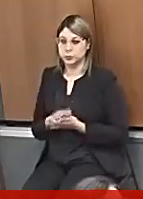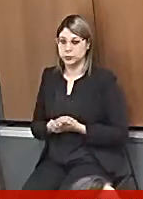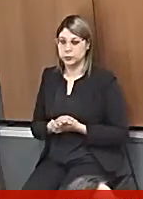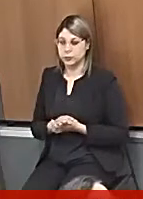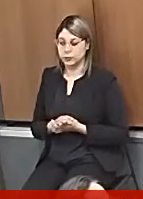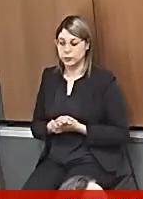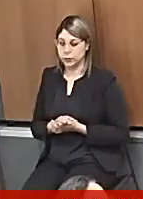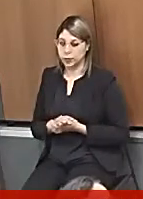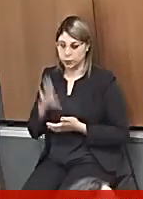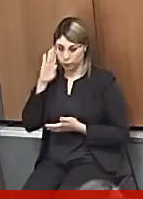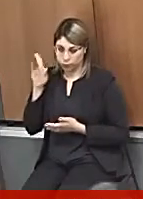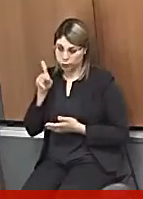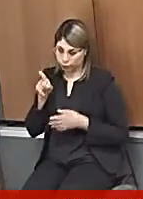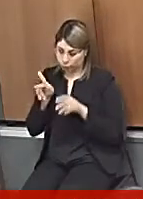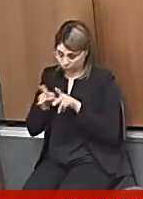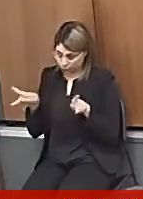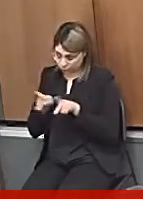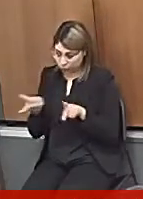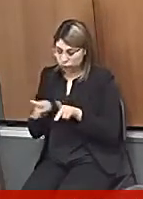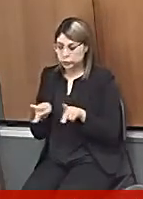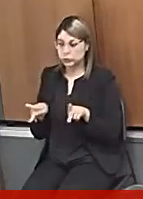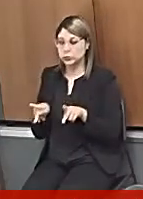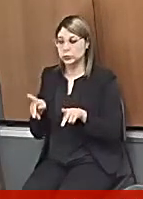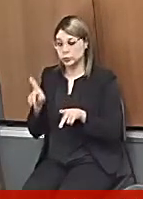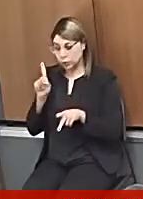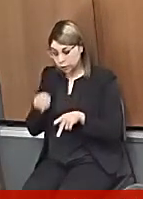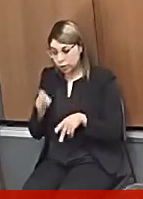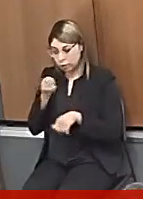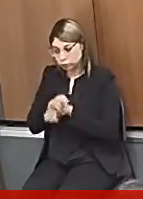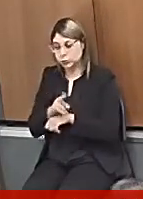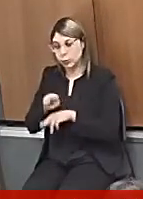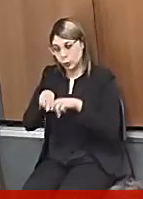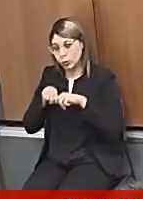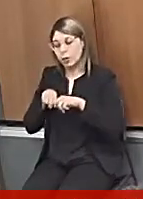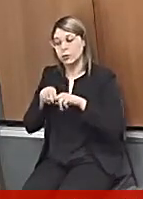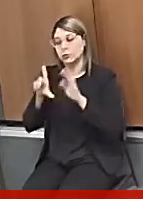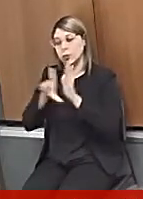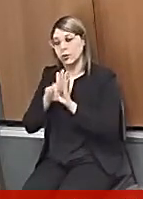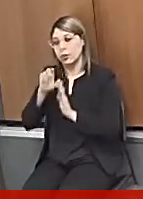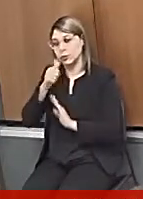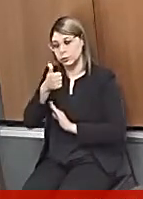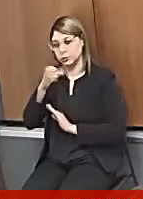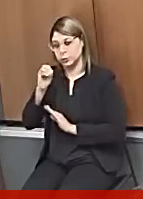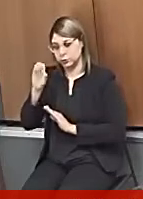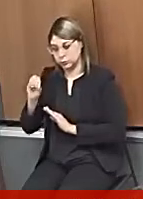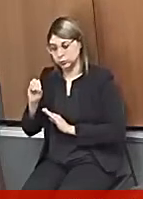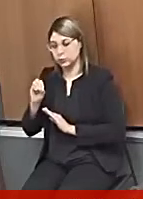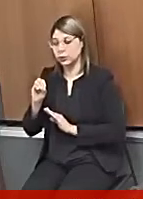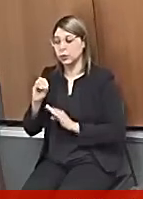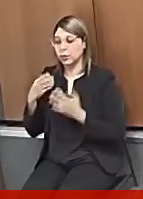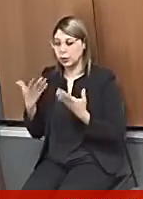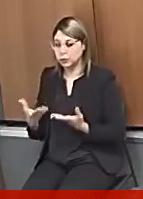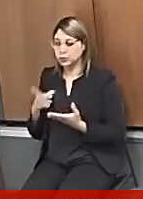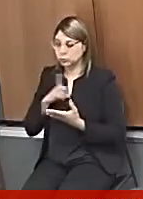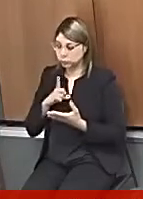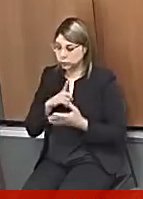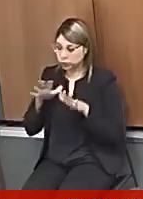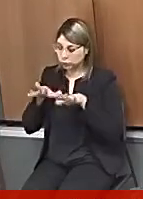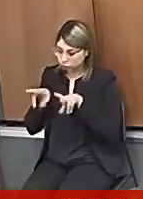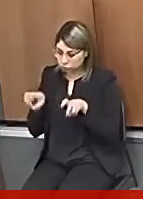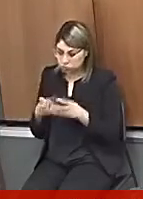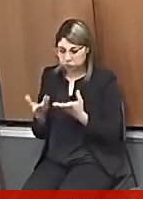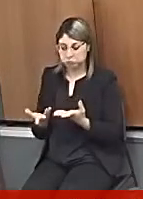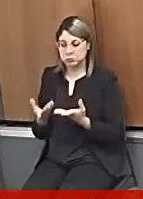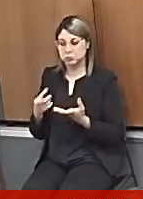basicamente os professores é efetivado pela lei então havia ação civil pública e tão logo foi julgado pelo